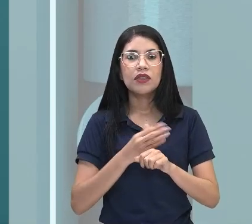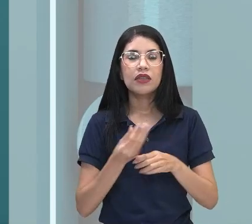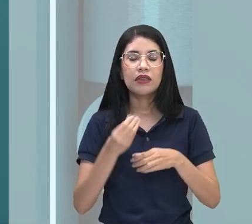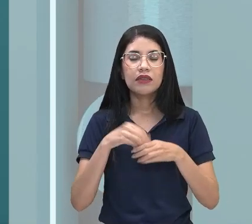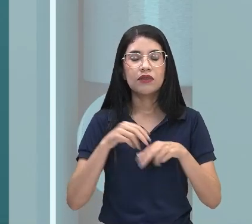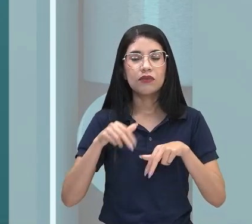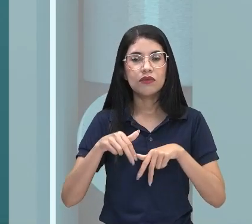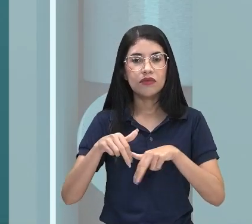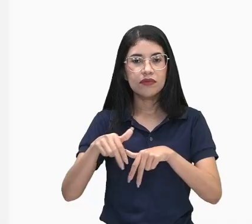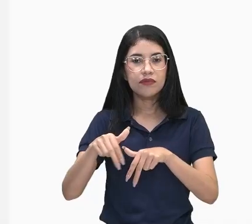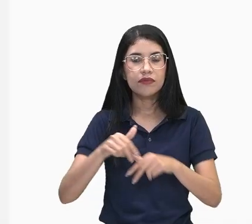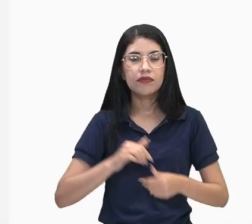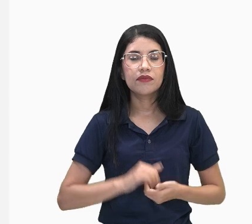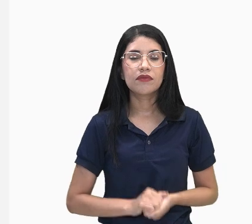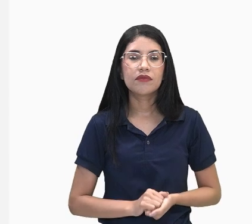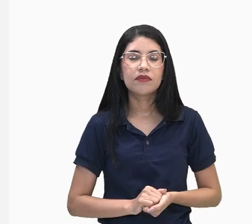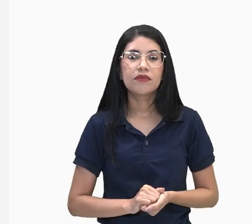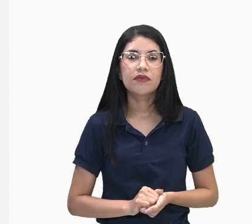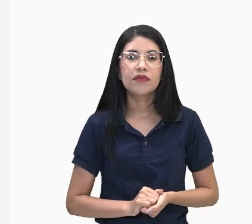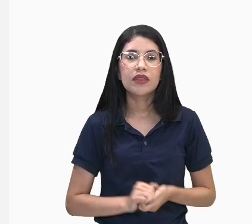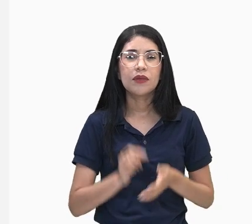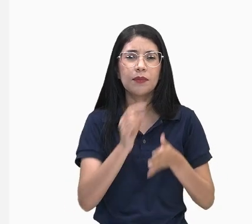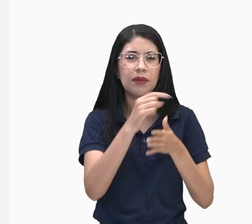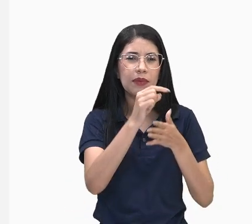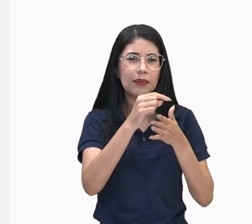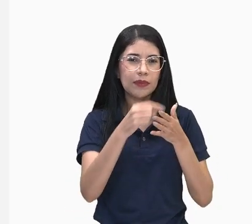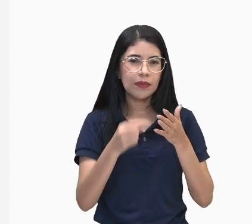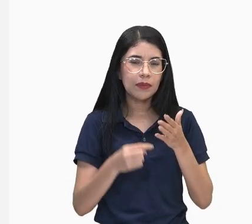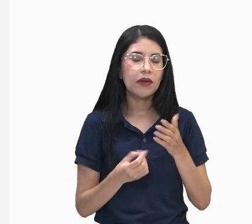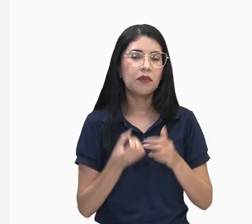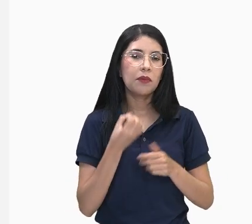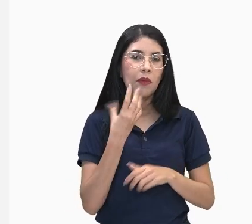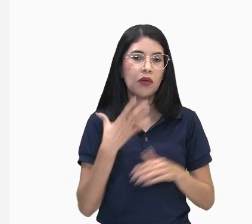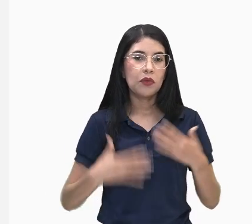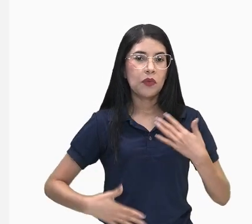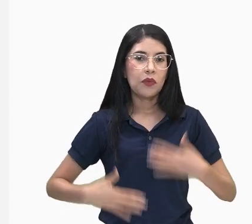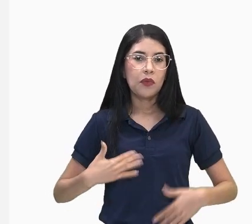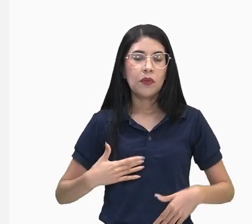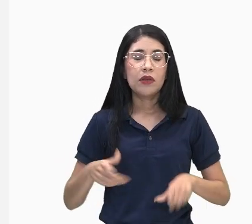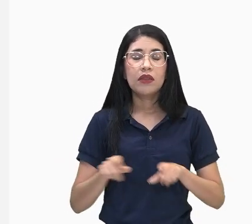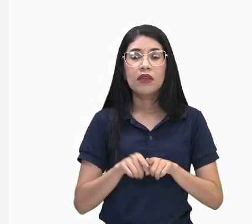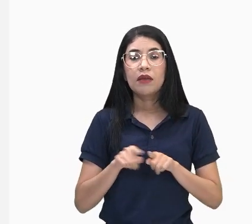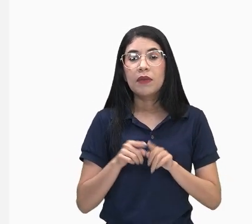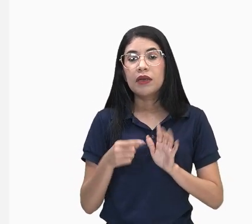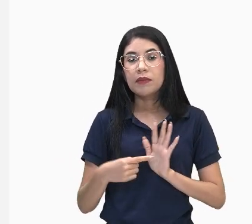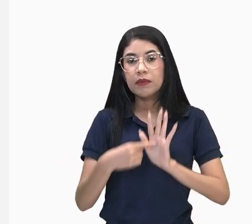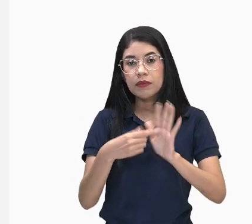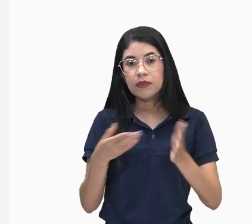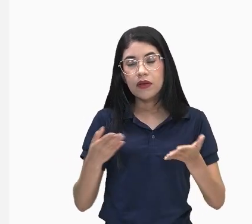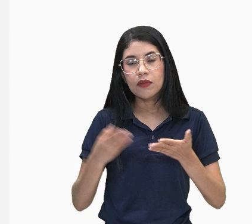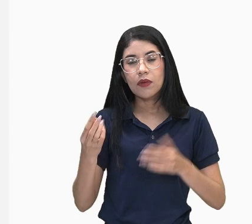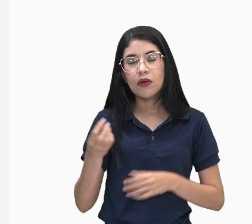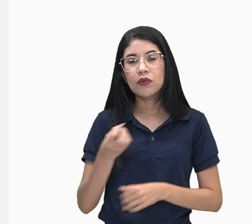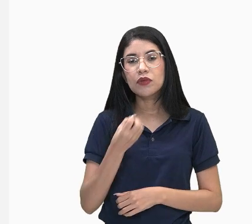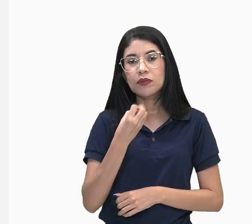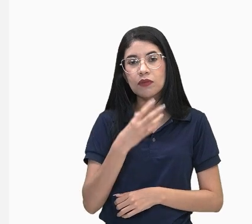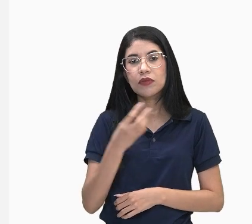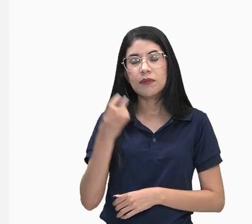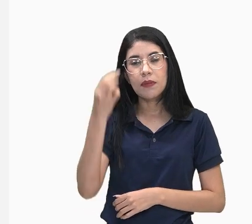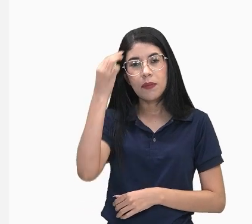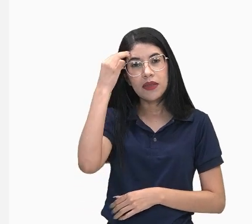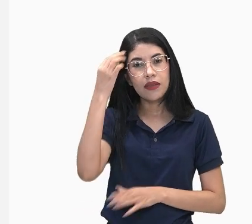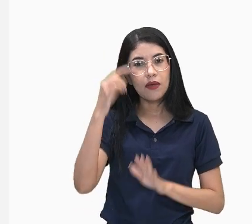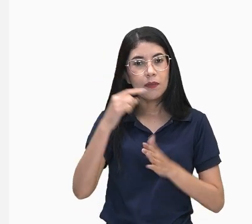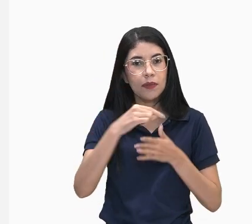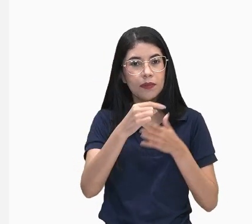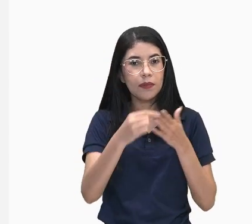atletismo. Além desses benefícios físicos, eu cito para vocês os benefícios mentais e emocionais.